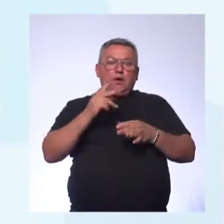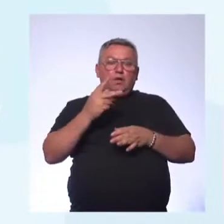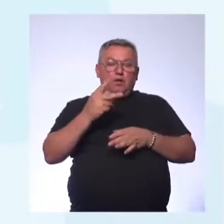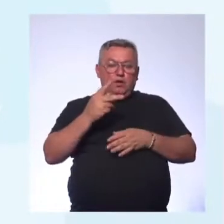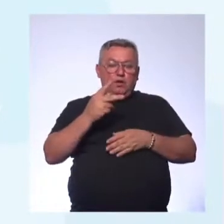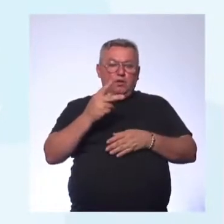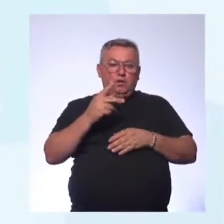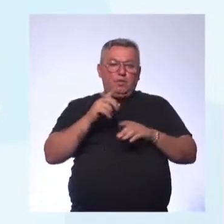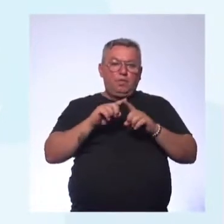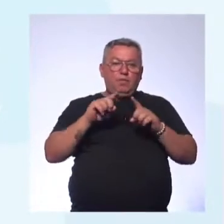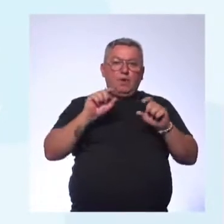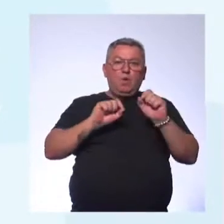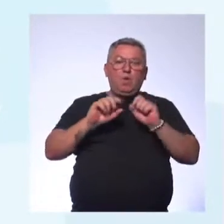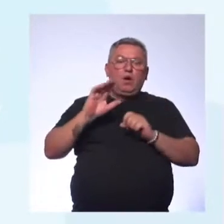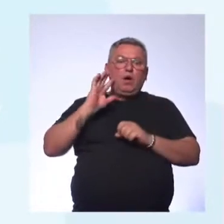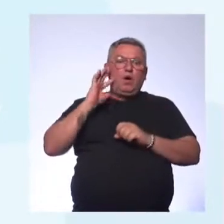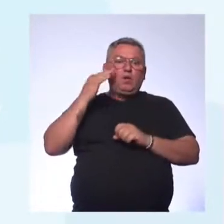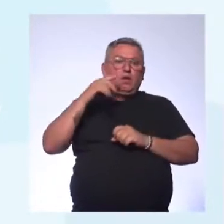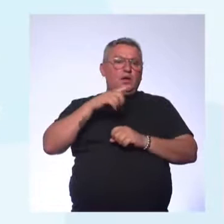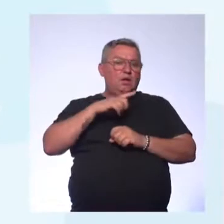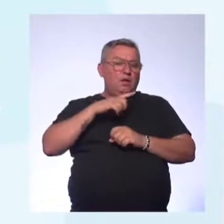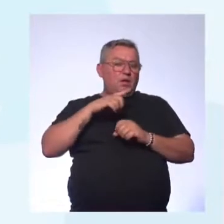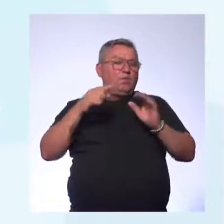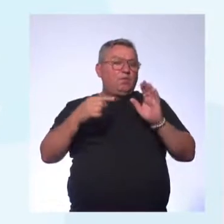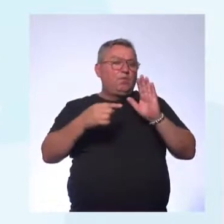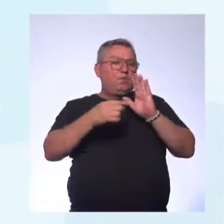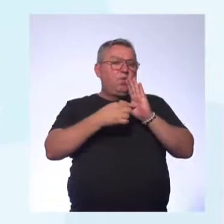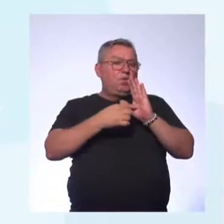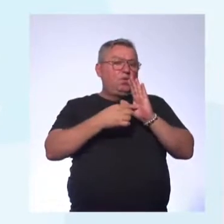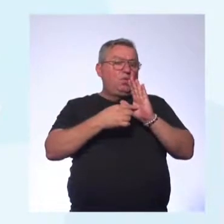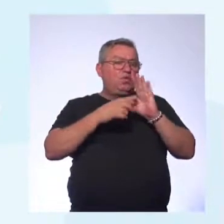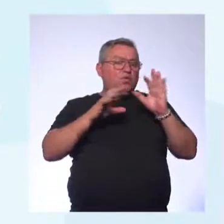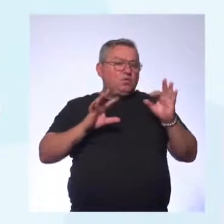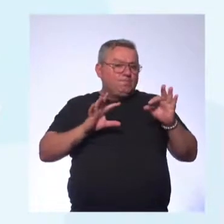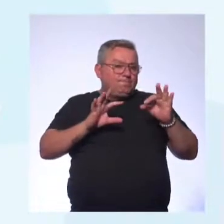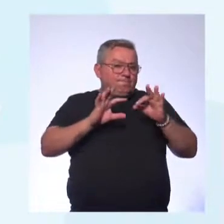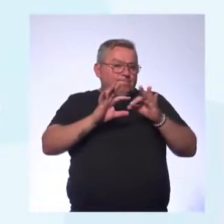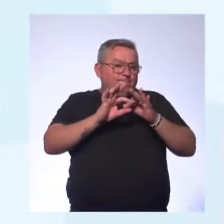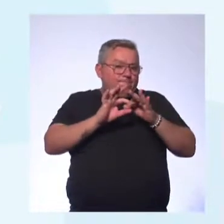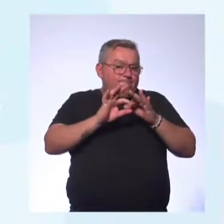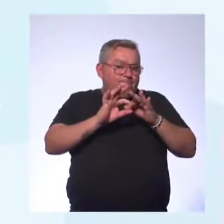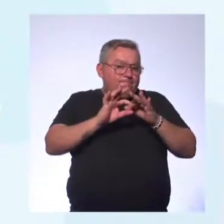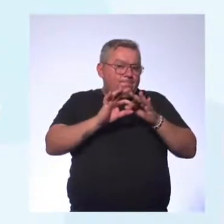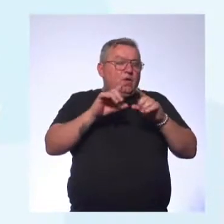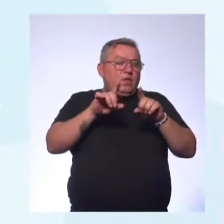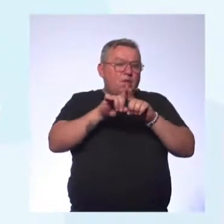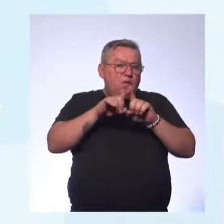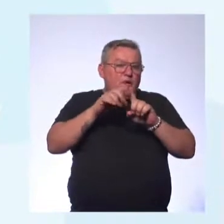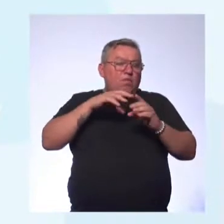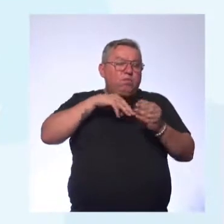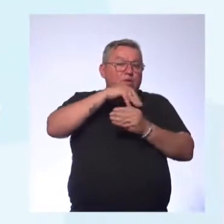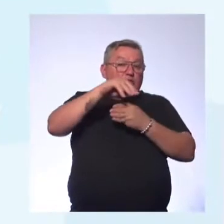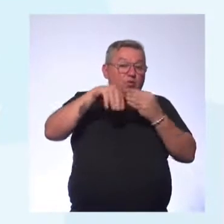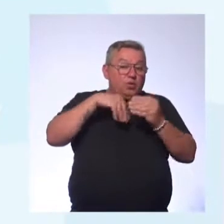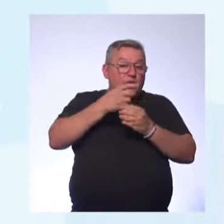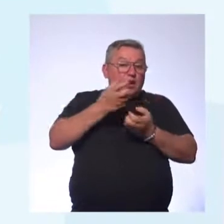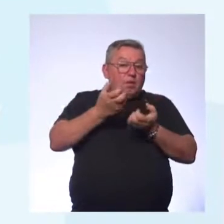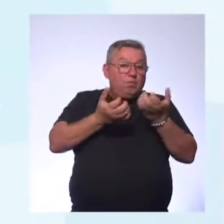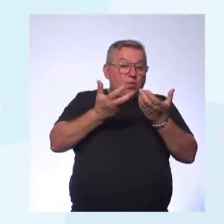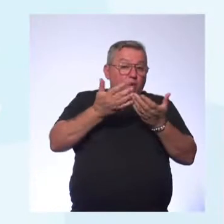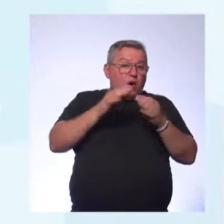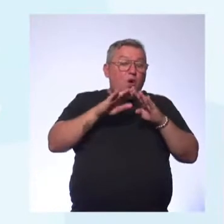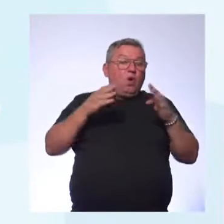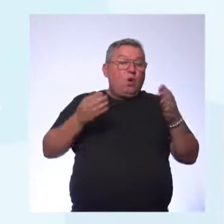vamos ver depois mas o que que acontece ela tem o seu ponto de fusão certo e o seu ponto de ebulição quando nós